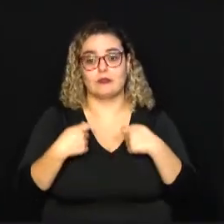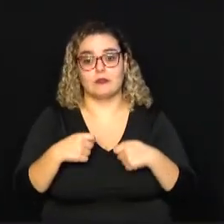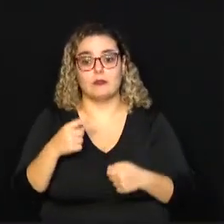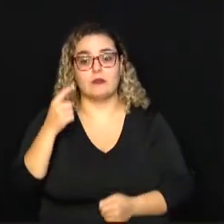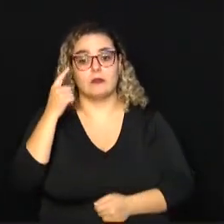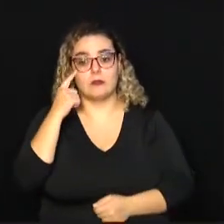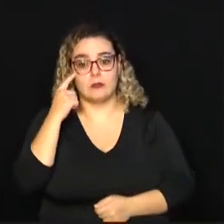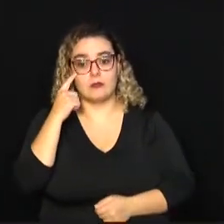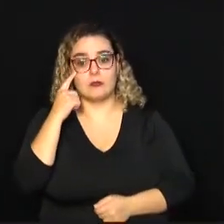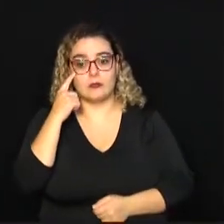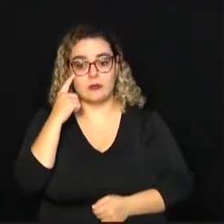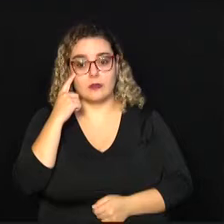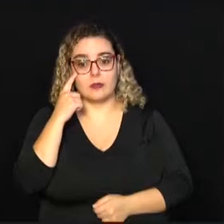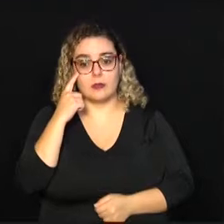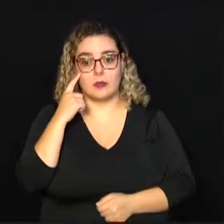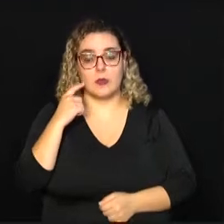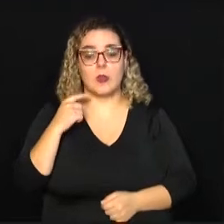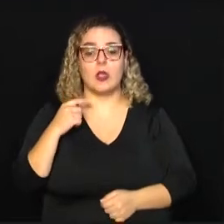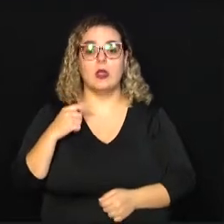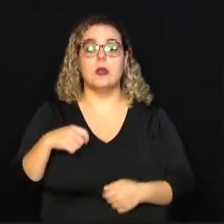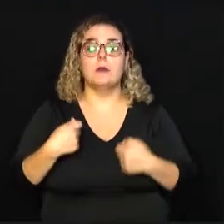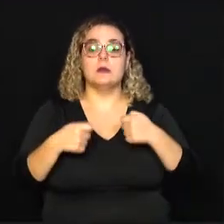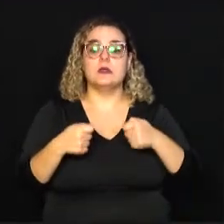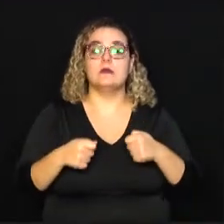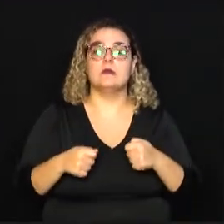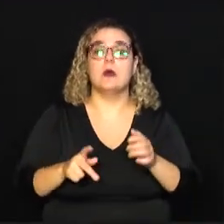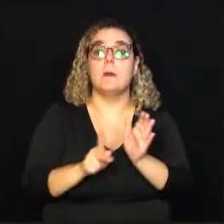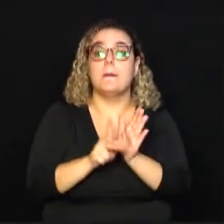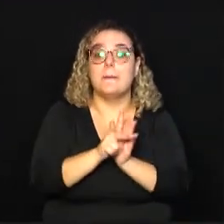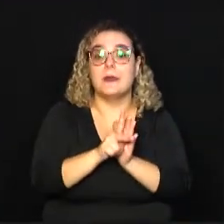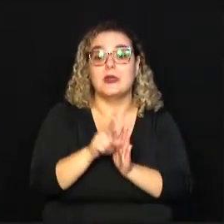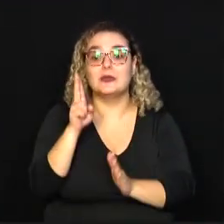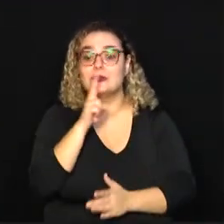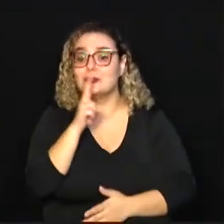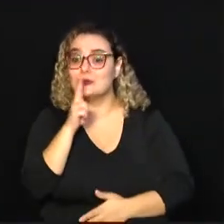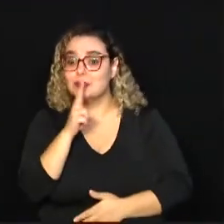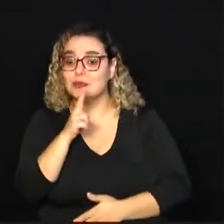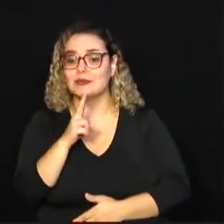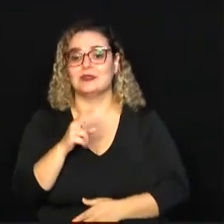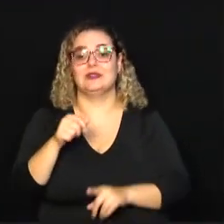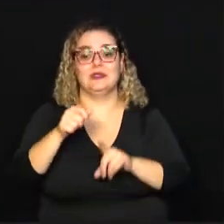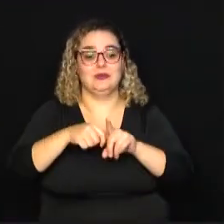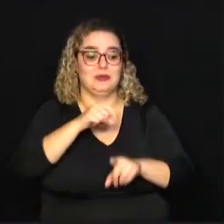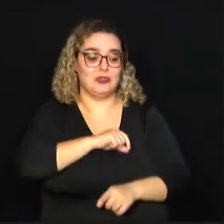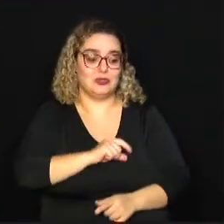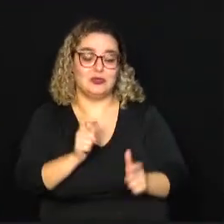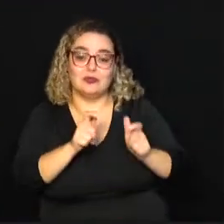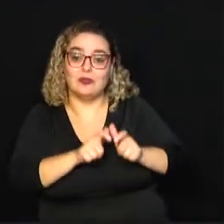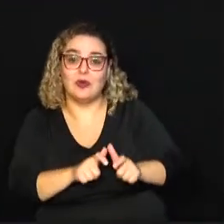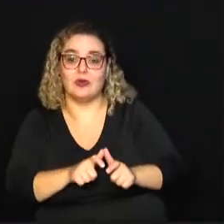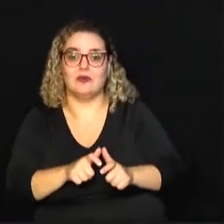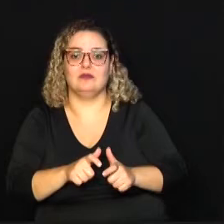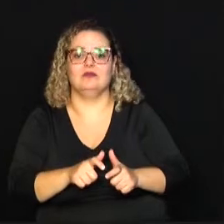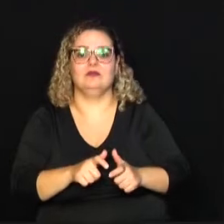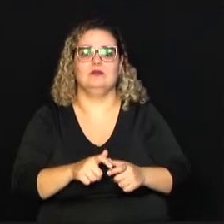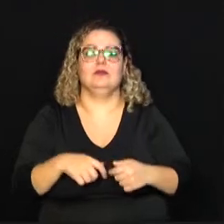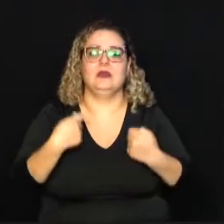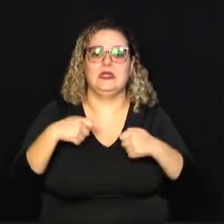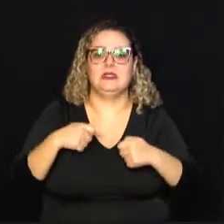falar que falar de plano emergencial, com renda básica de cidadania, com medidas de